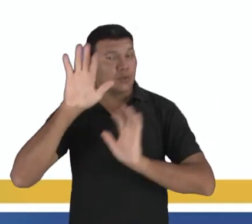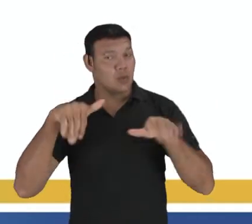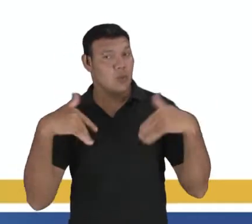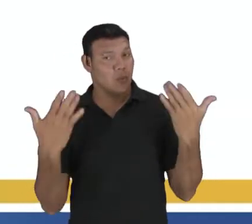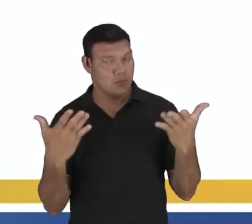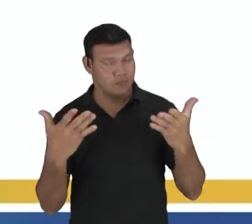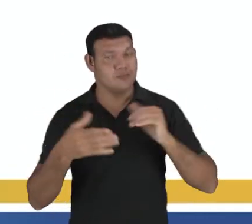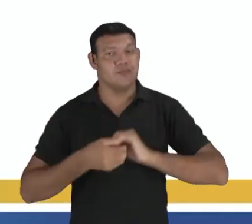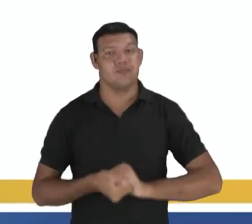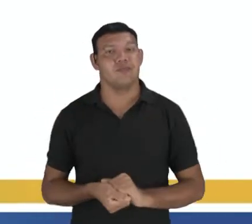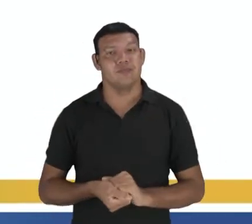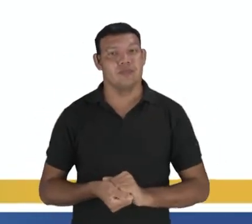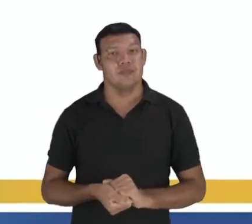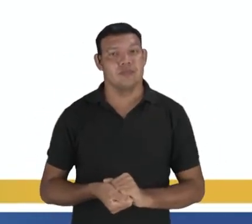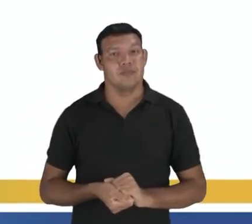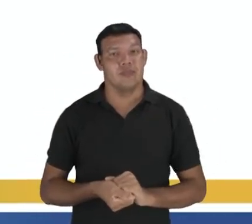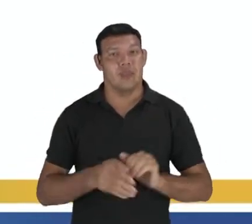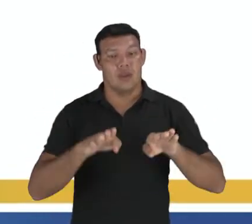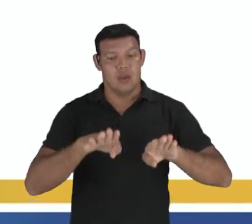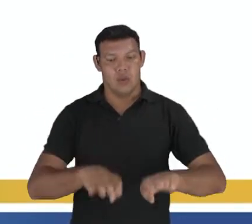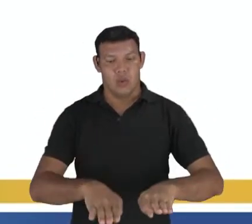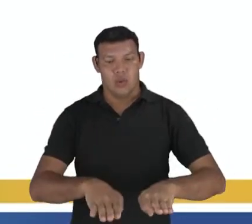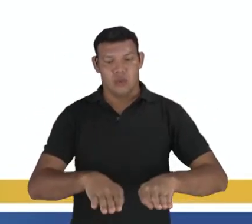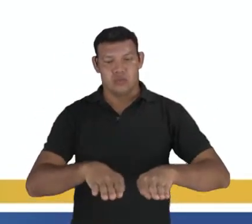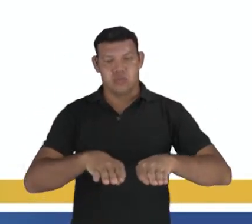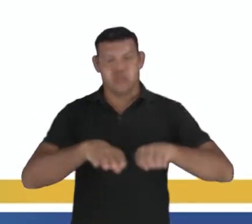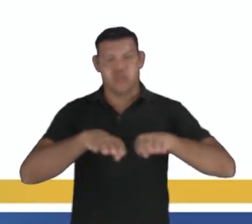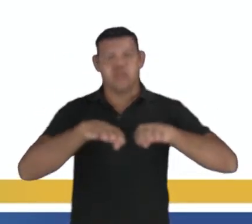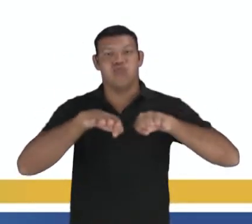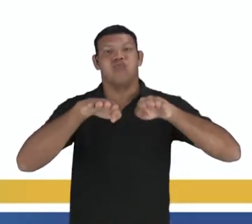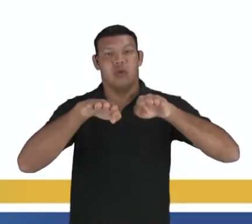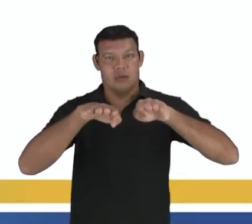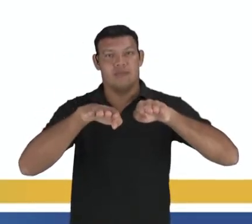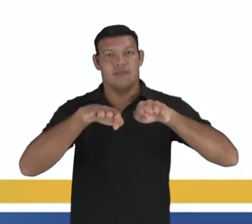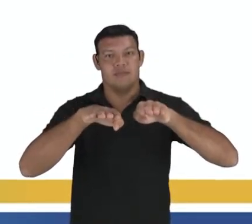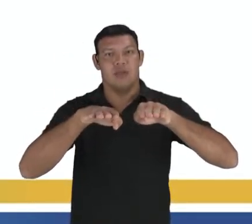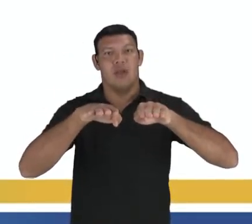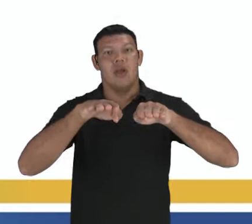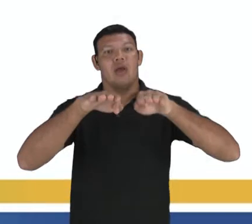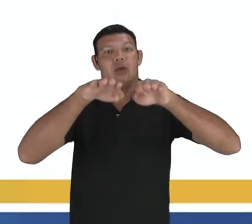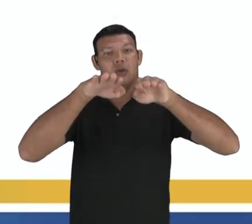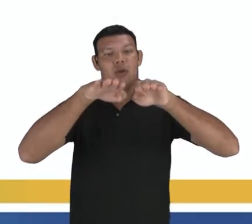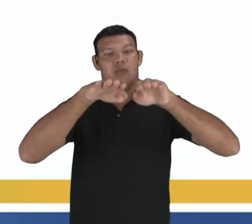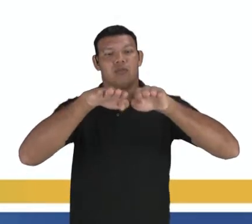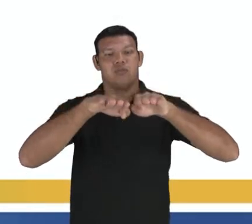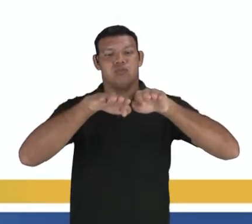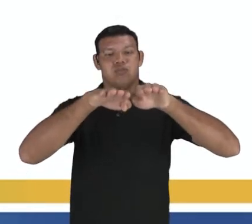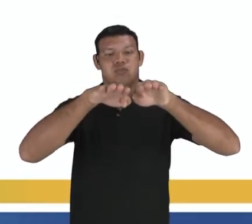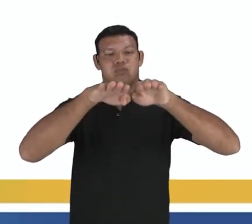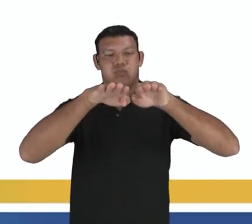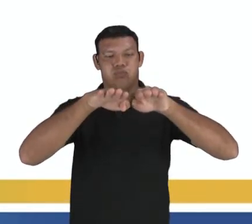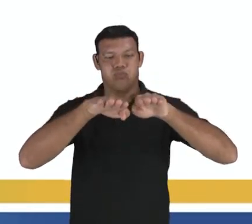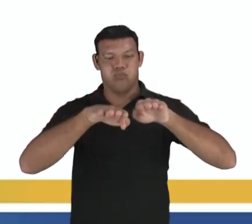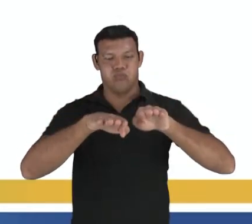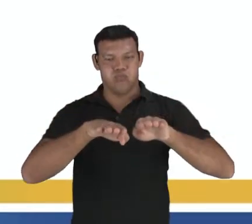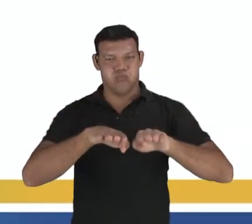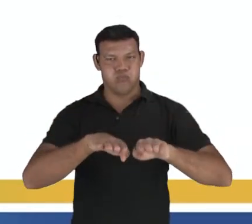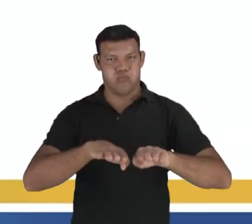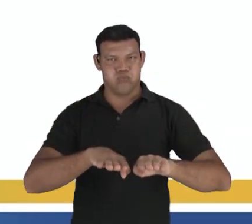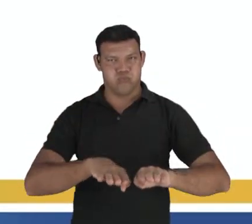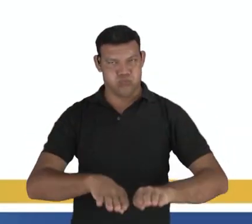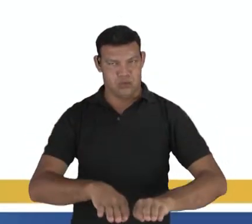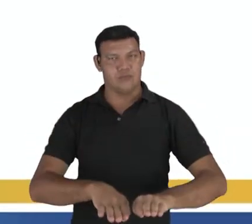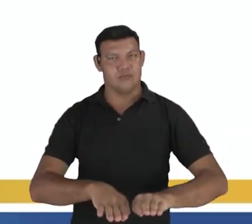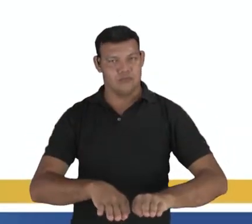dela, que é quando uma aumenta, a outra aumenta também. Ou quando uma grandeza diminui,